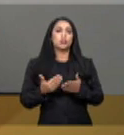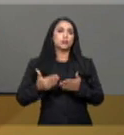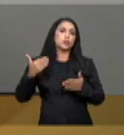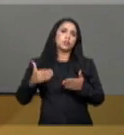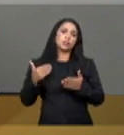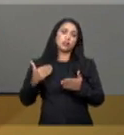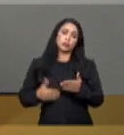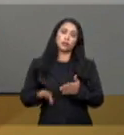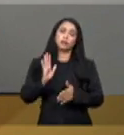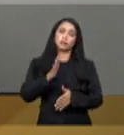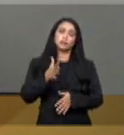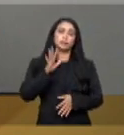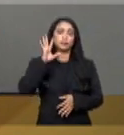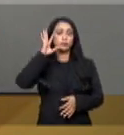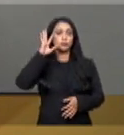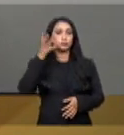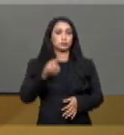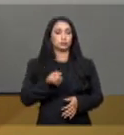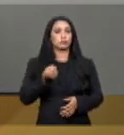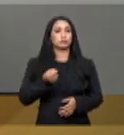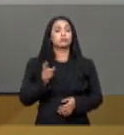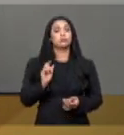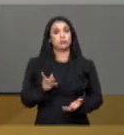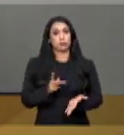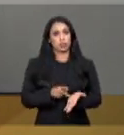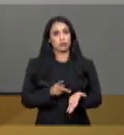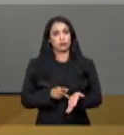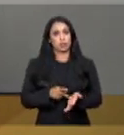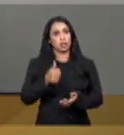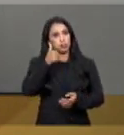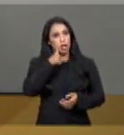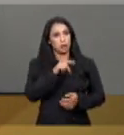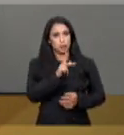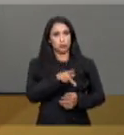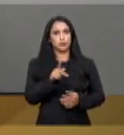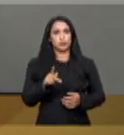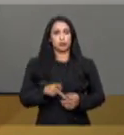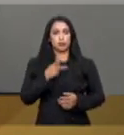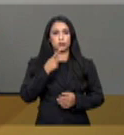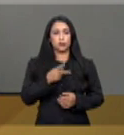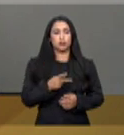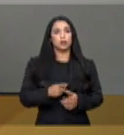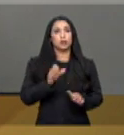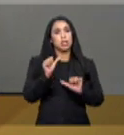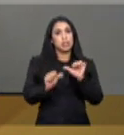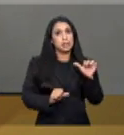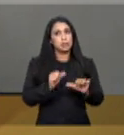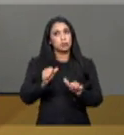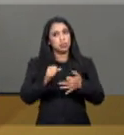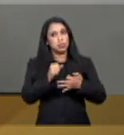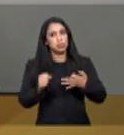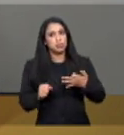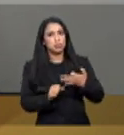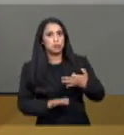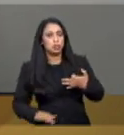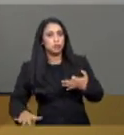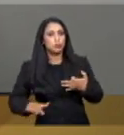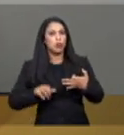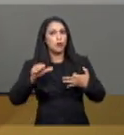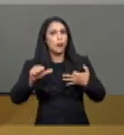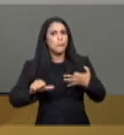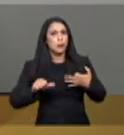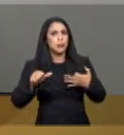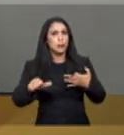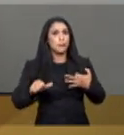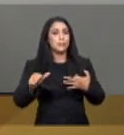previsões. Na verdade, afirma aquela professora, as mudanças de jurisprudência que causam impacto